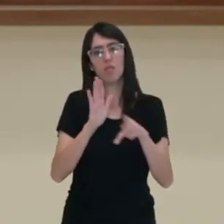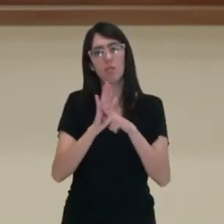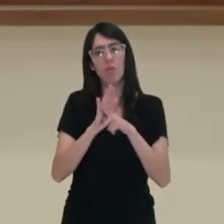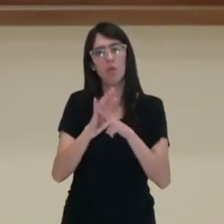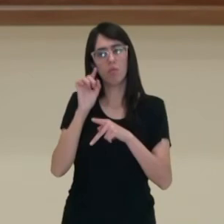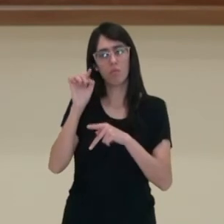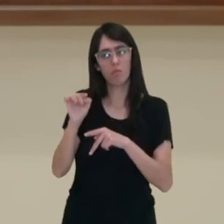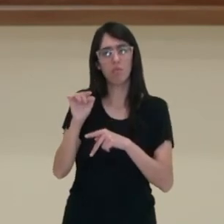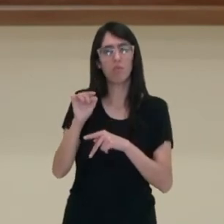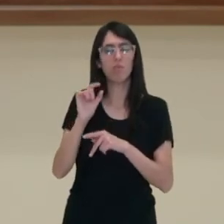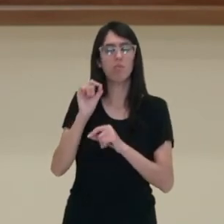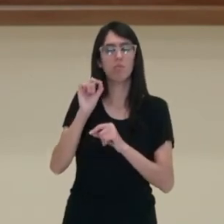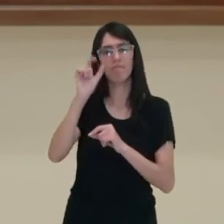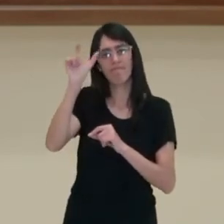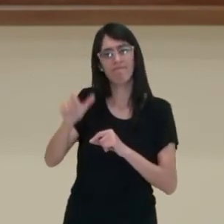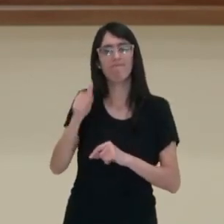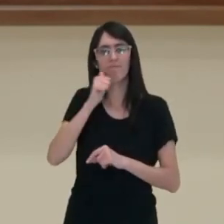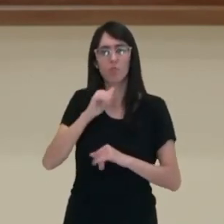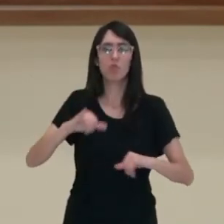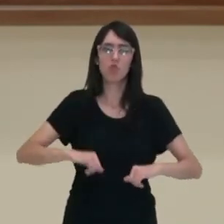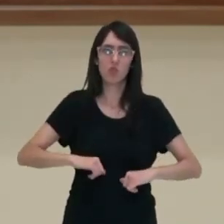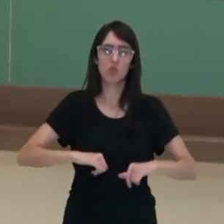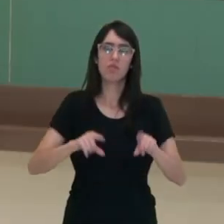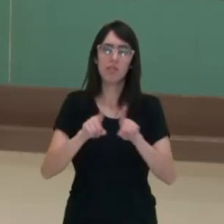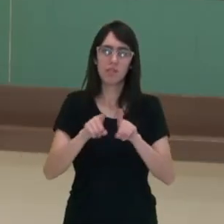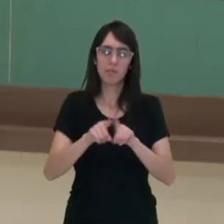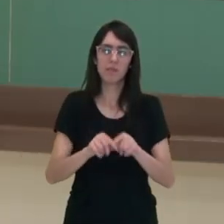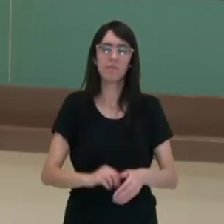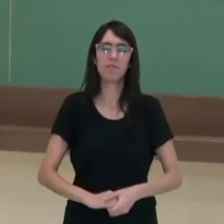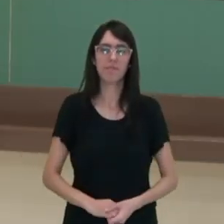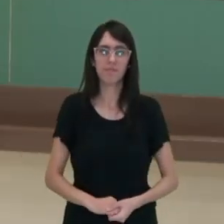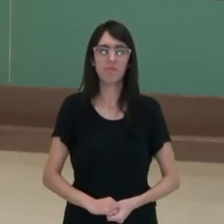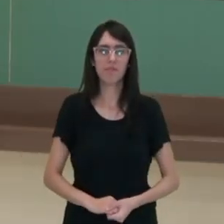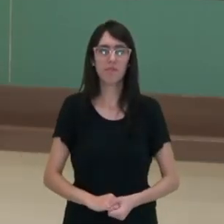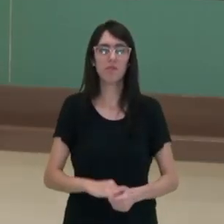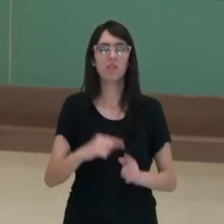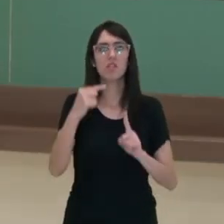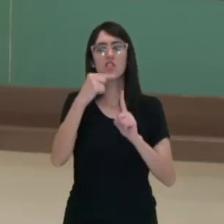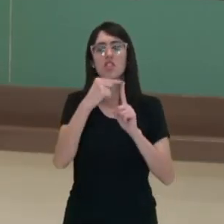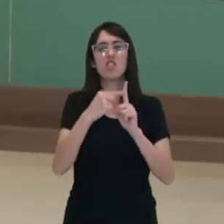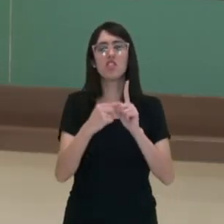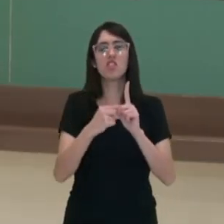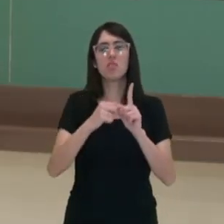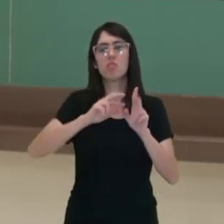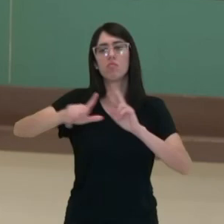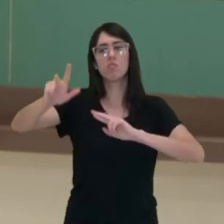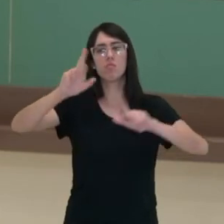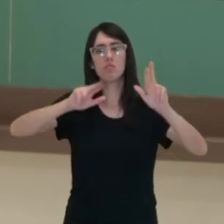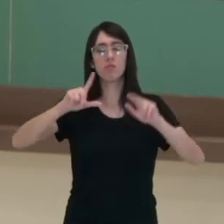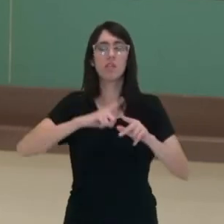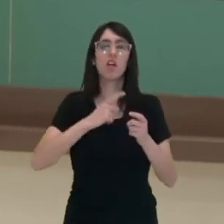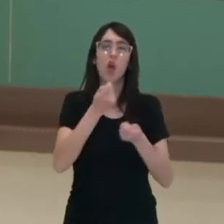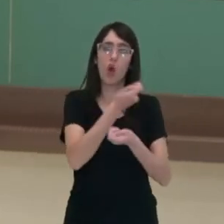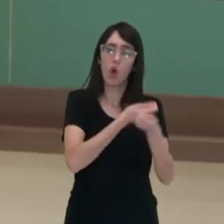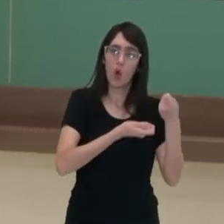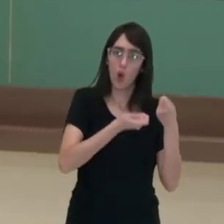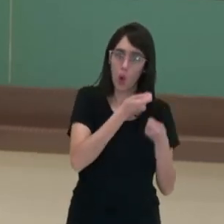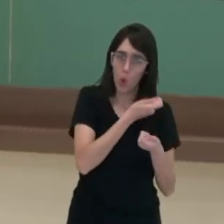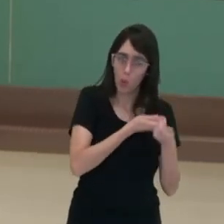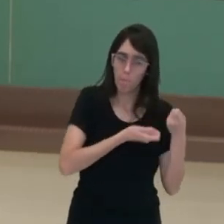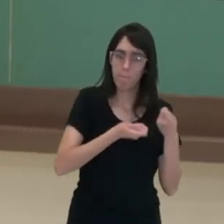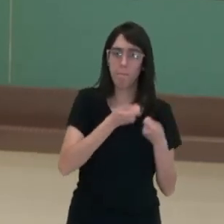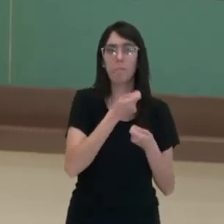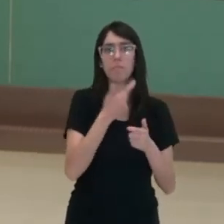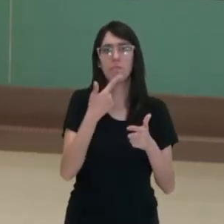vinculados à figura da mulher, tá? Então, tipos de desigualdades, nós temos as econômicas, questão